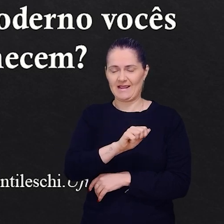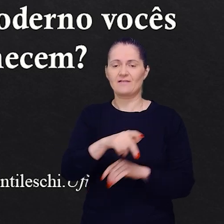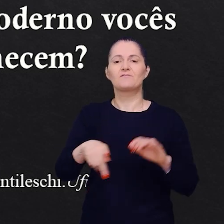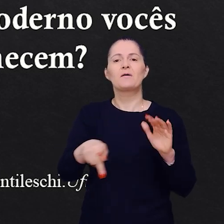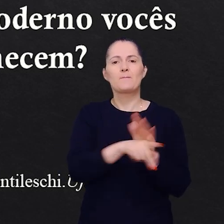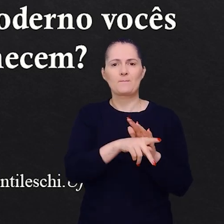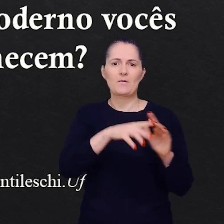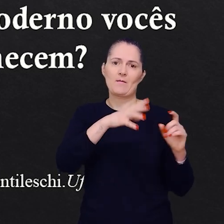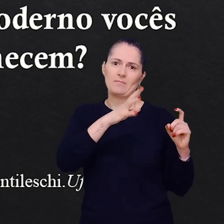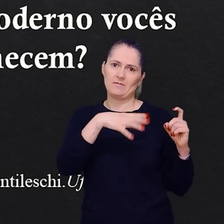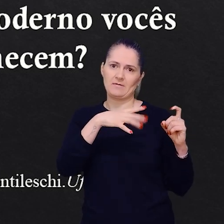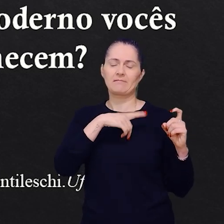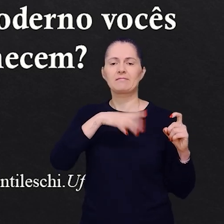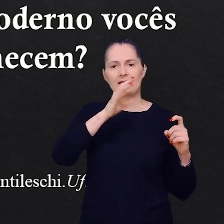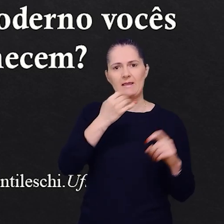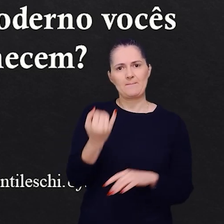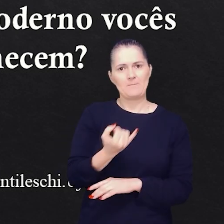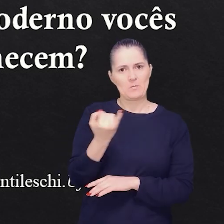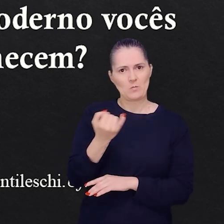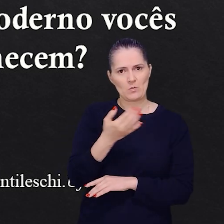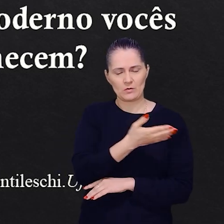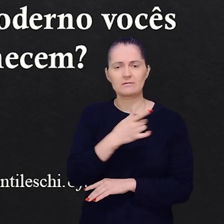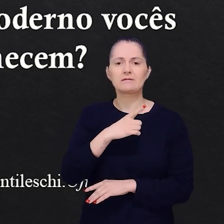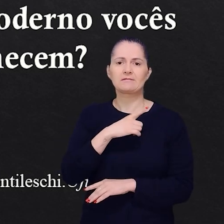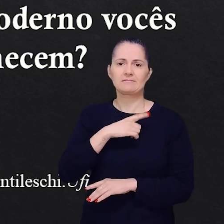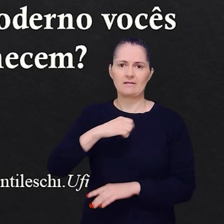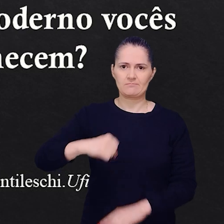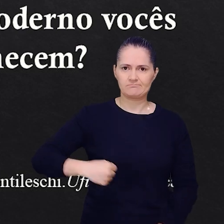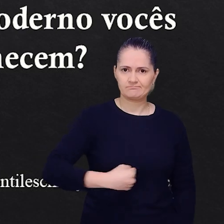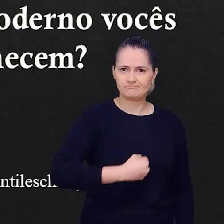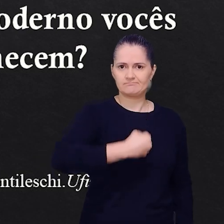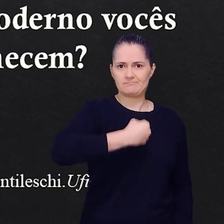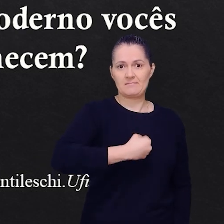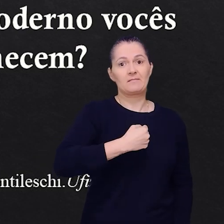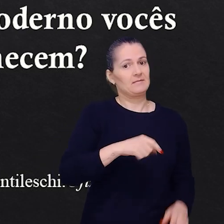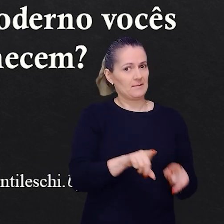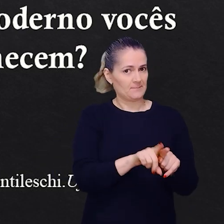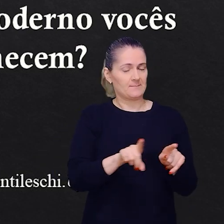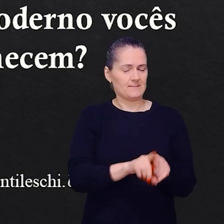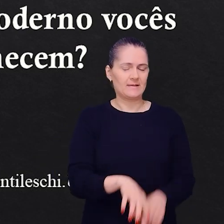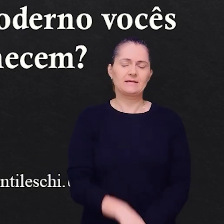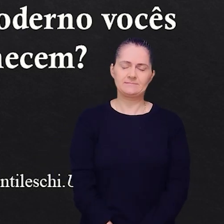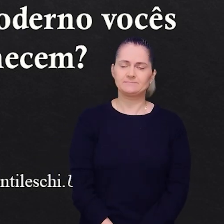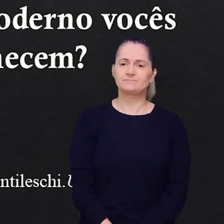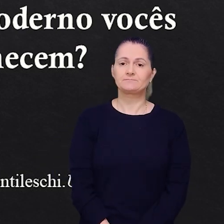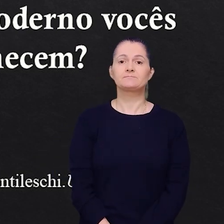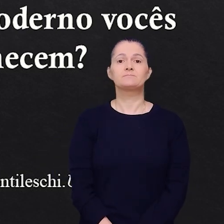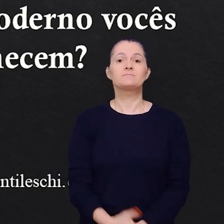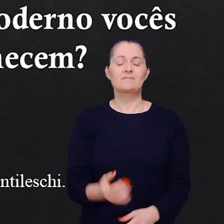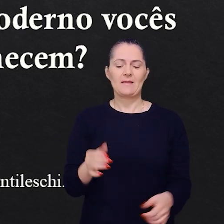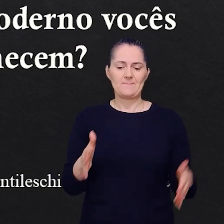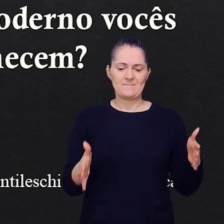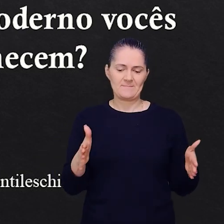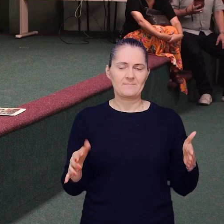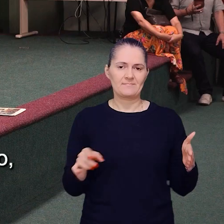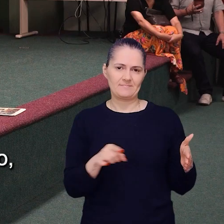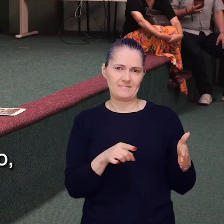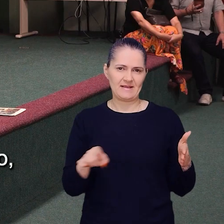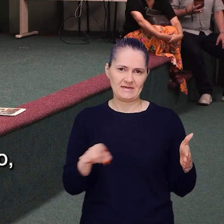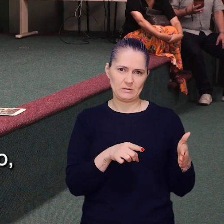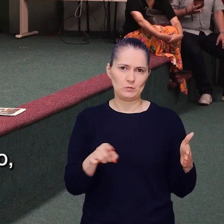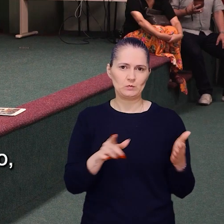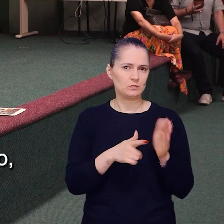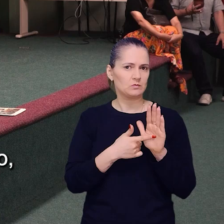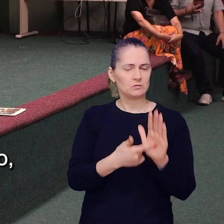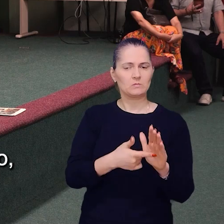da mitologia que tem grande importância, ela carrega esse escudo também. E nesse período, porque